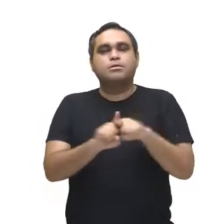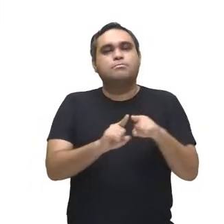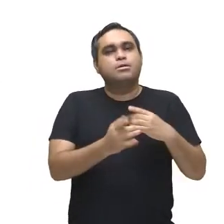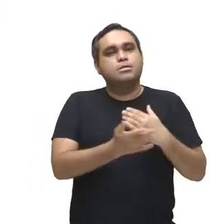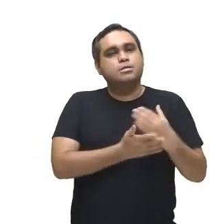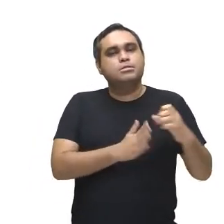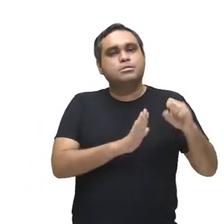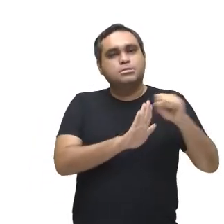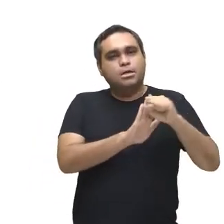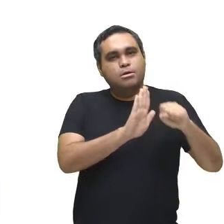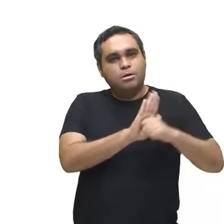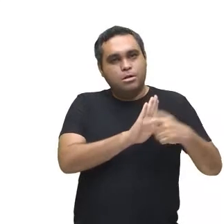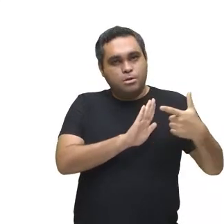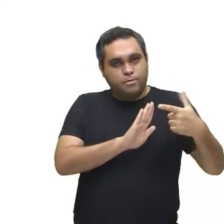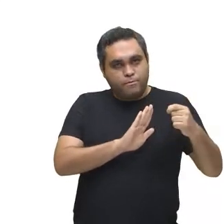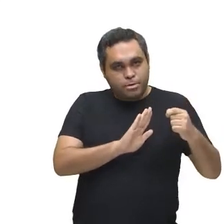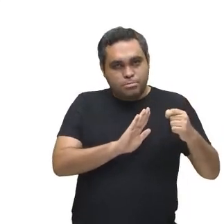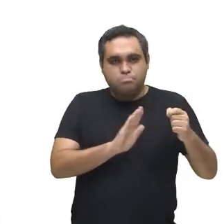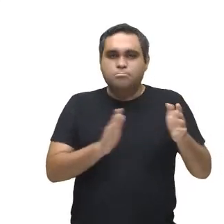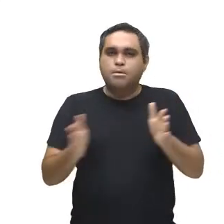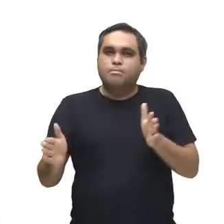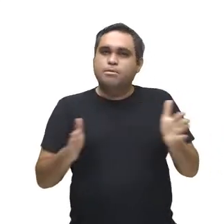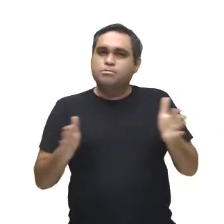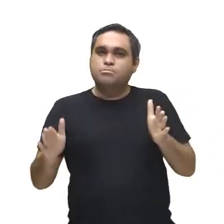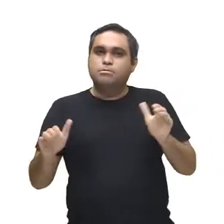de transformação que contribuiu